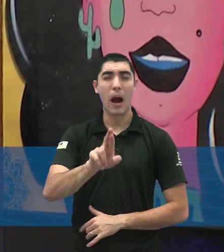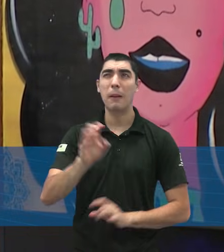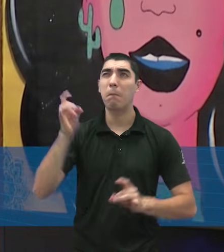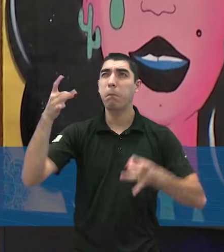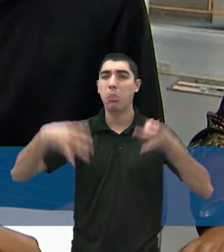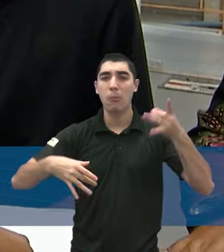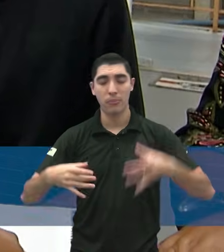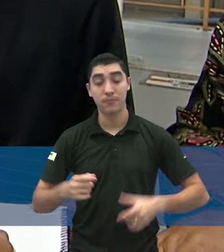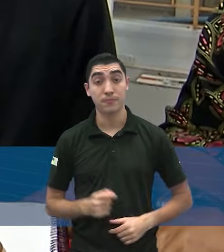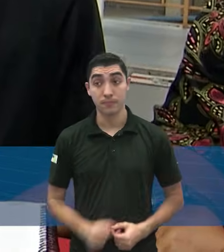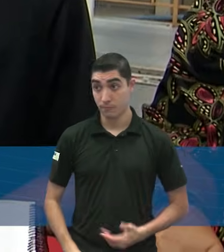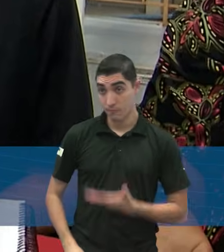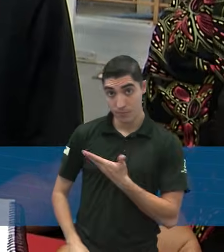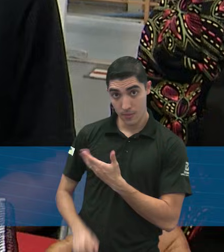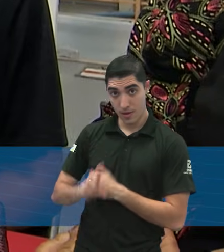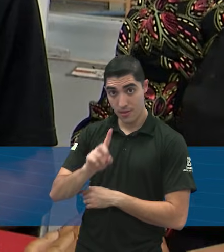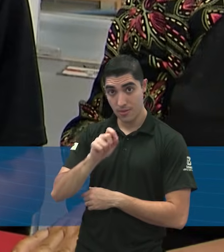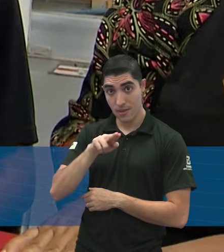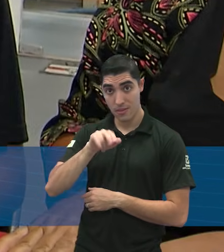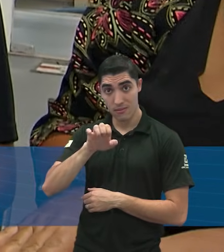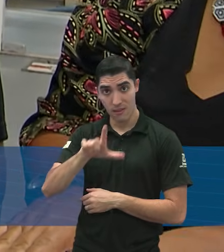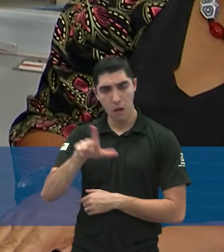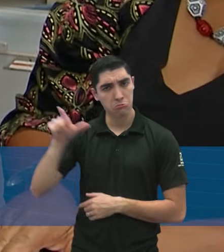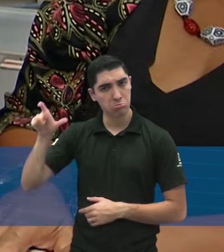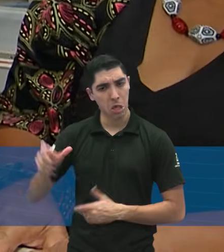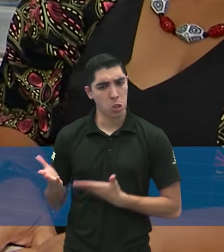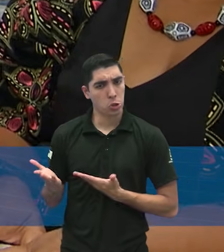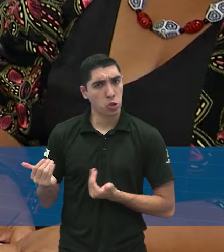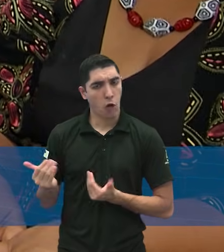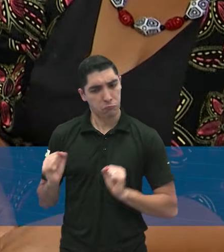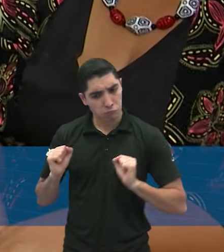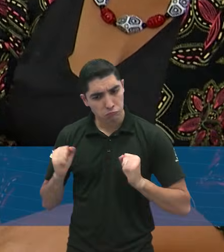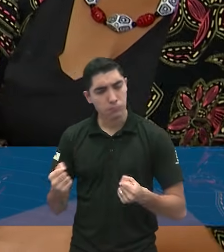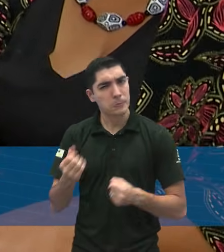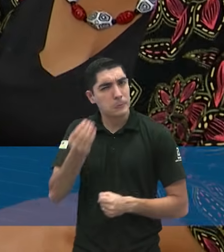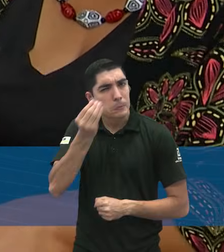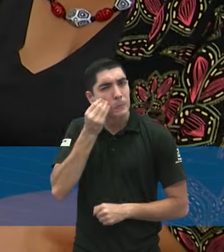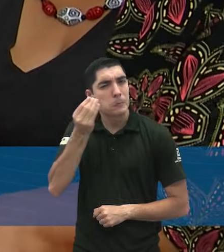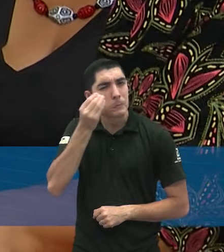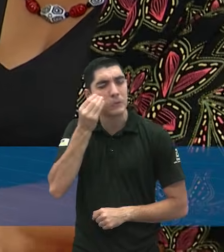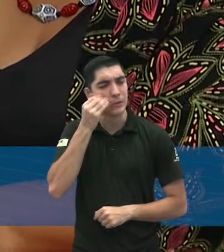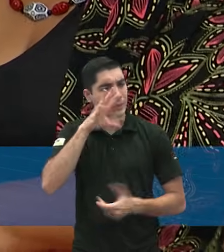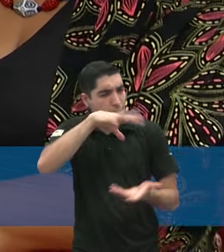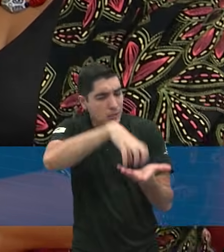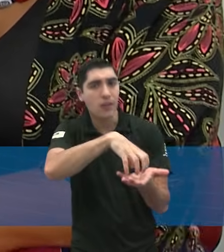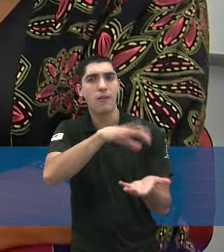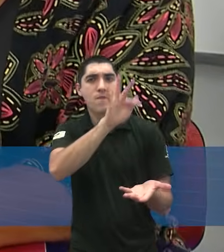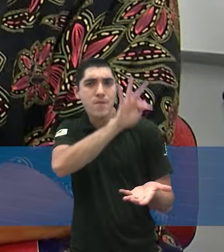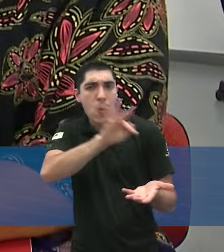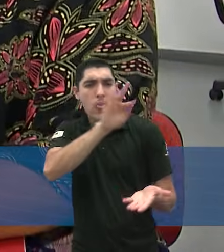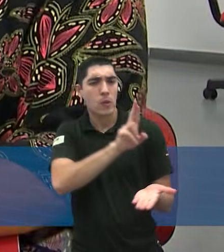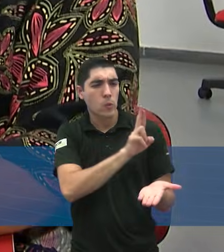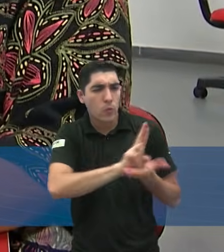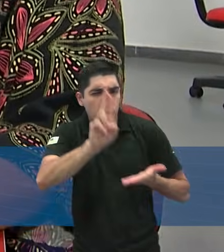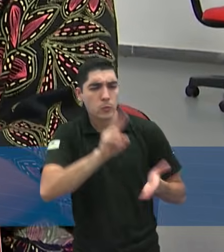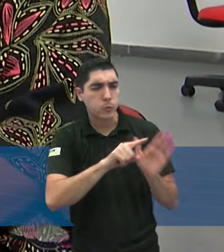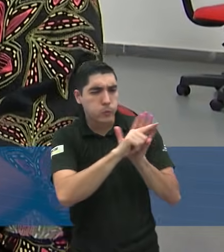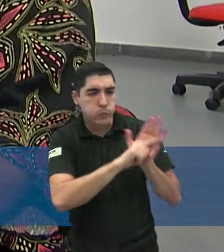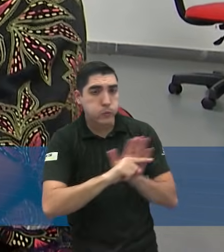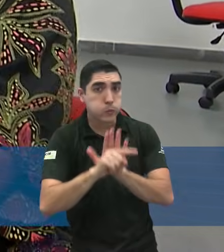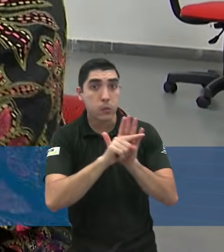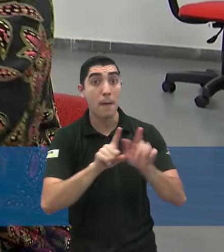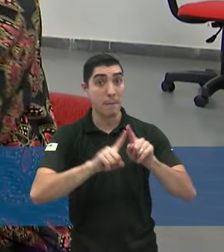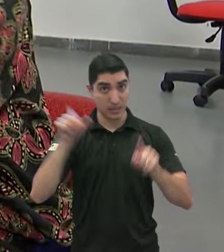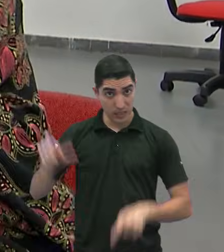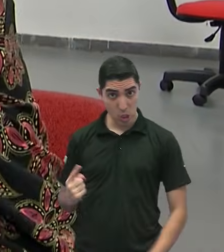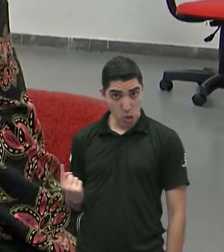da região. O Daniel é um dos jovens que tem buscado espaço na universidade e na pesquisa científica, mas